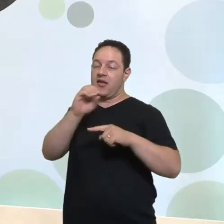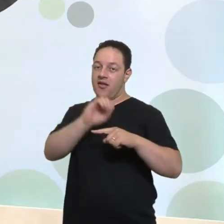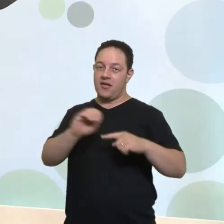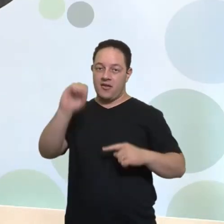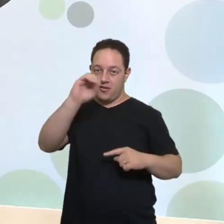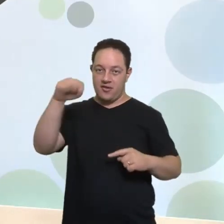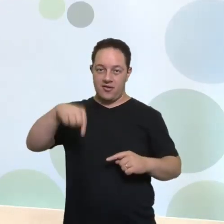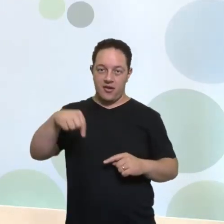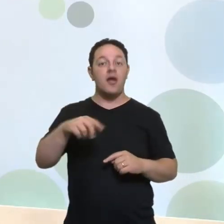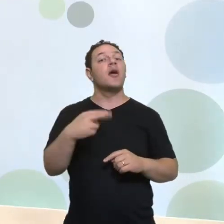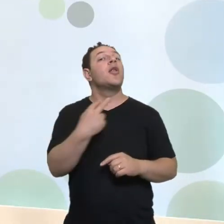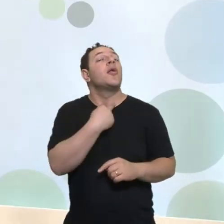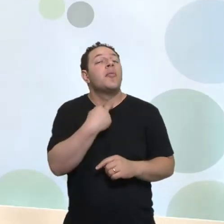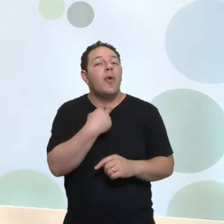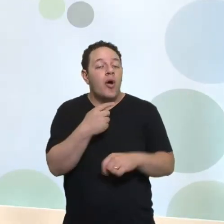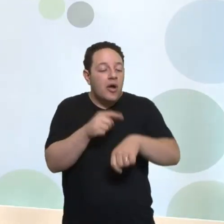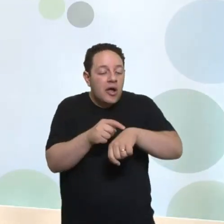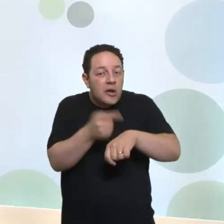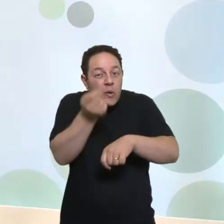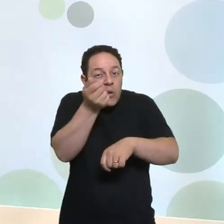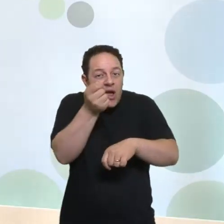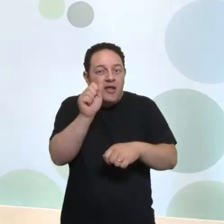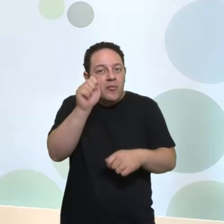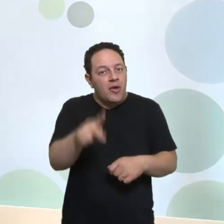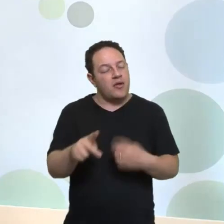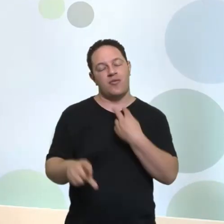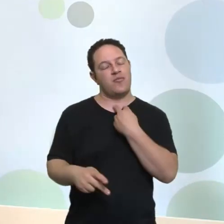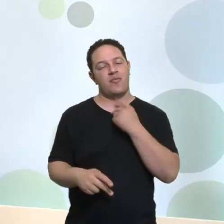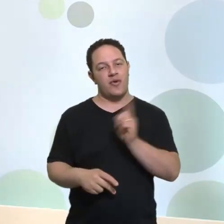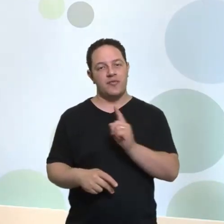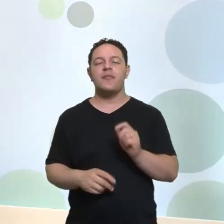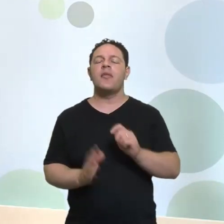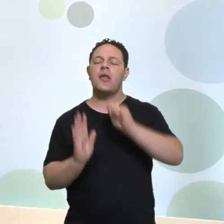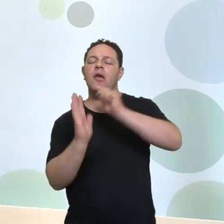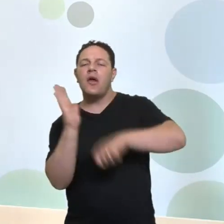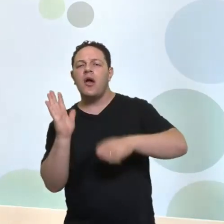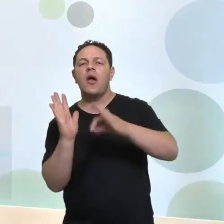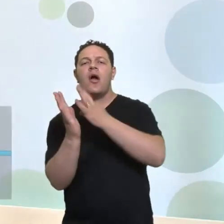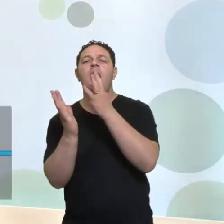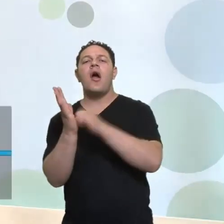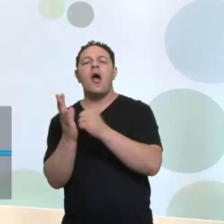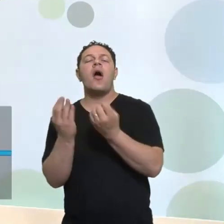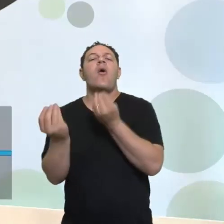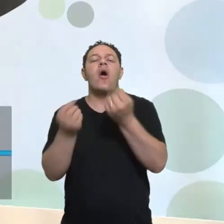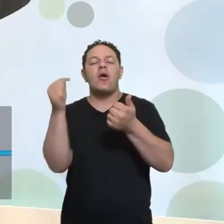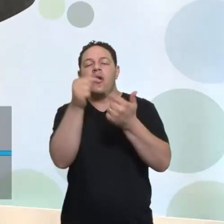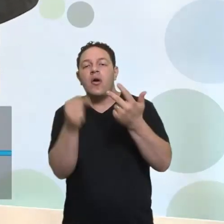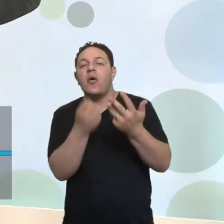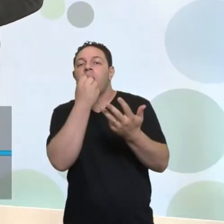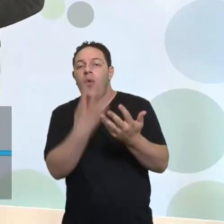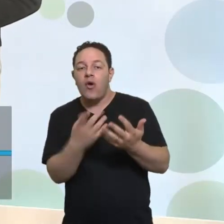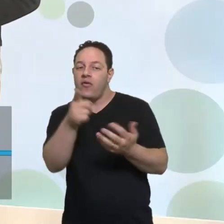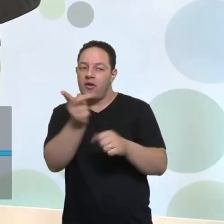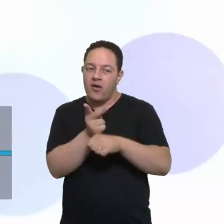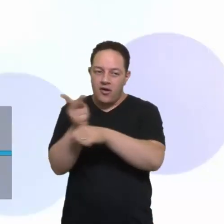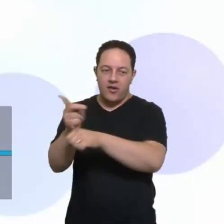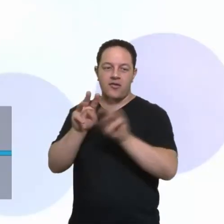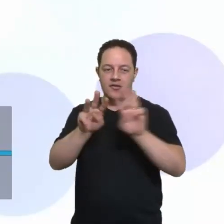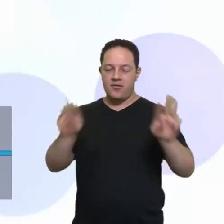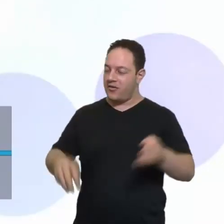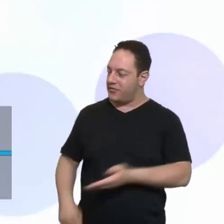próximo a aposentadoria inscrições e benefícios você acompanha no site de Banco de Talentos